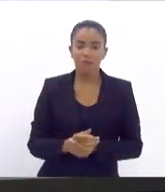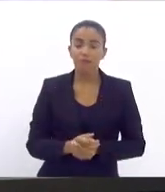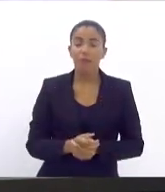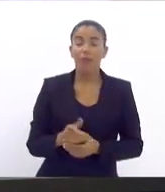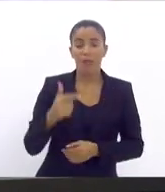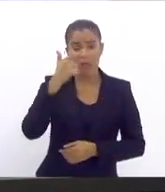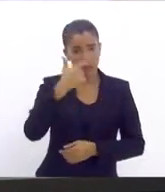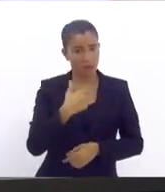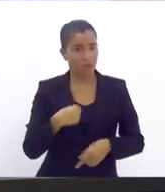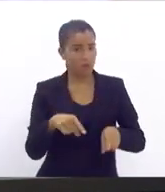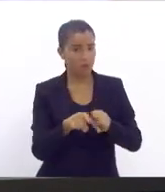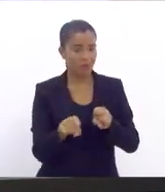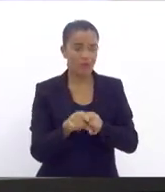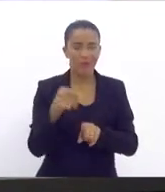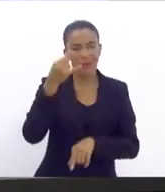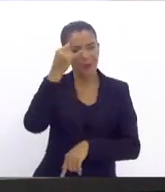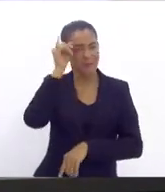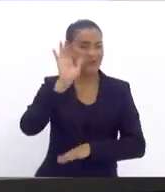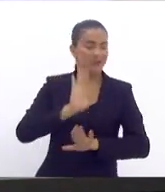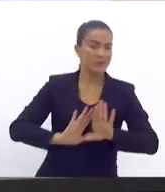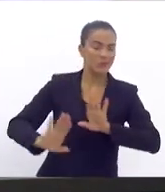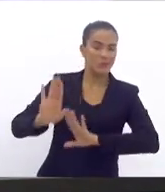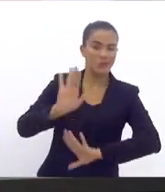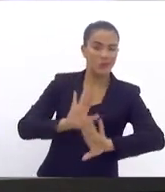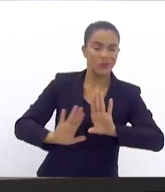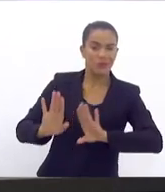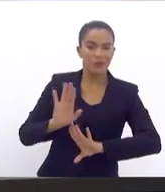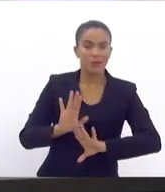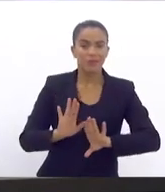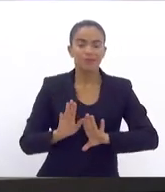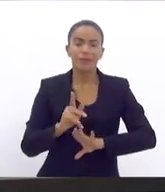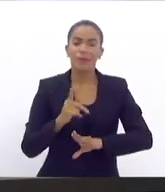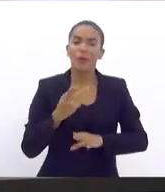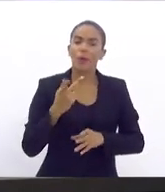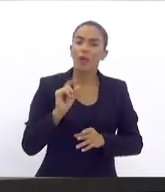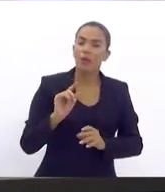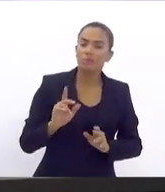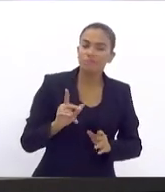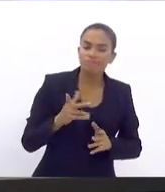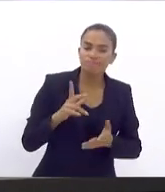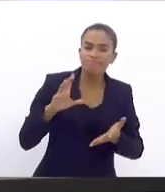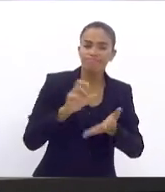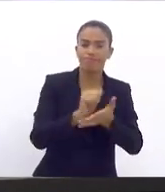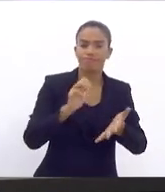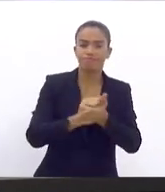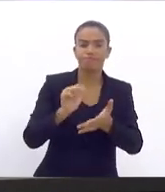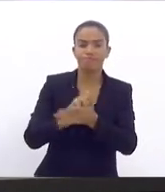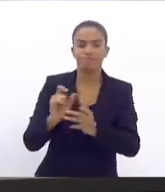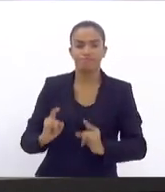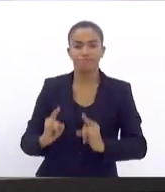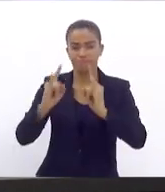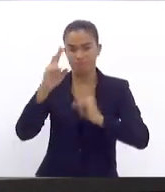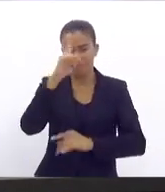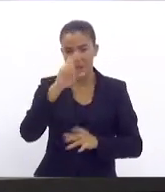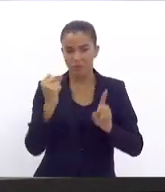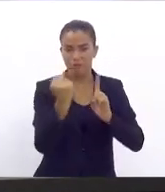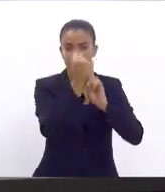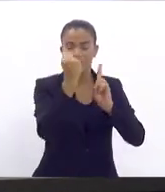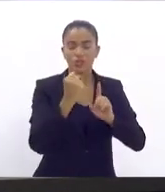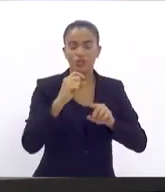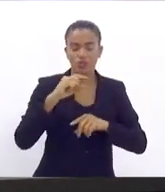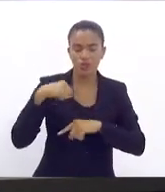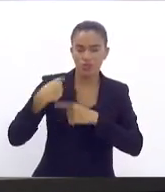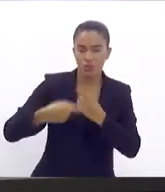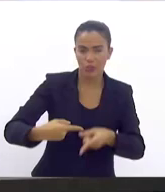Então, eu mesmo evito ao máximo possível promover tombamento. Então, eu acho que a preocupação da deputada Dani deve ter